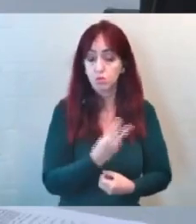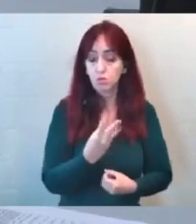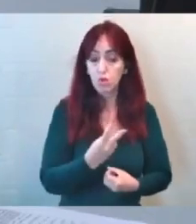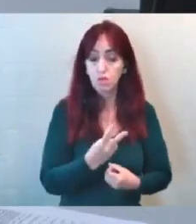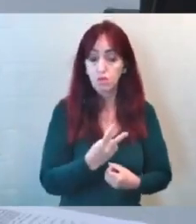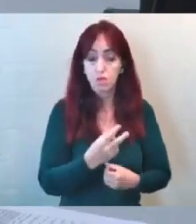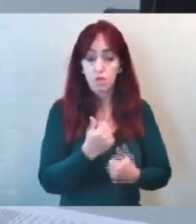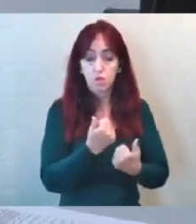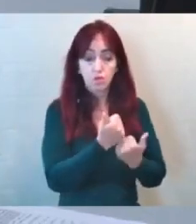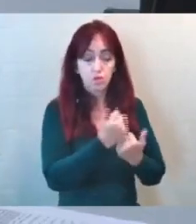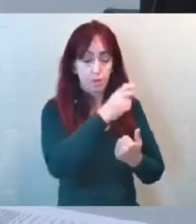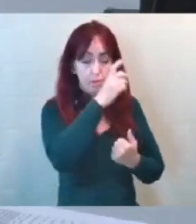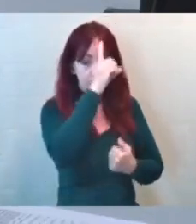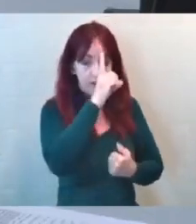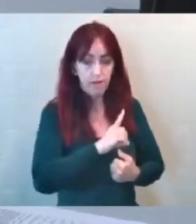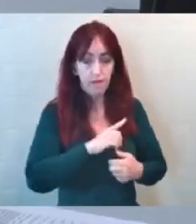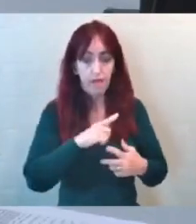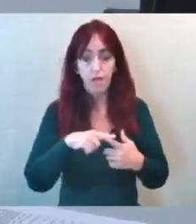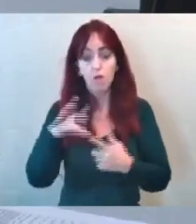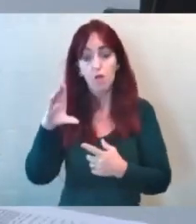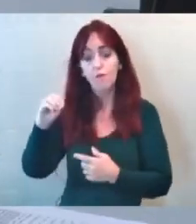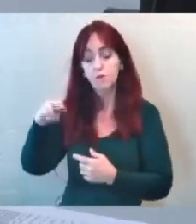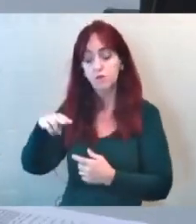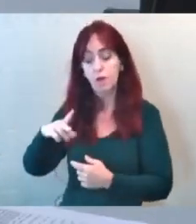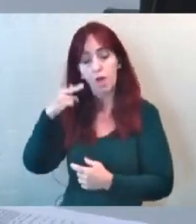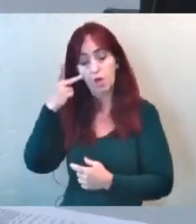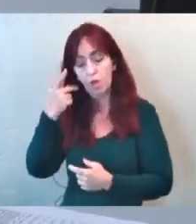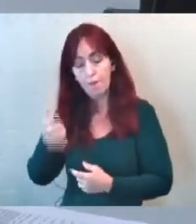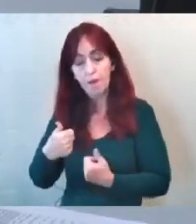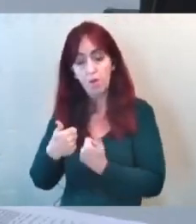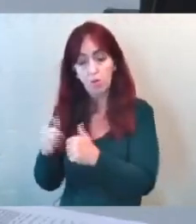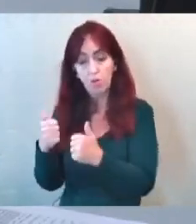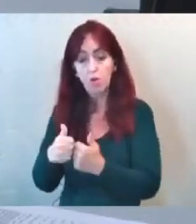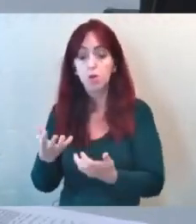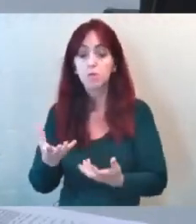base, então, no valor total que eles receberam?